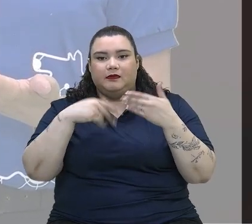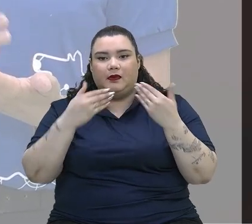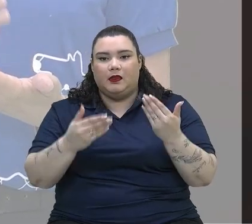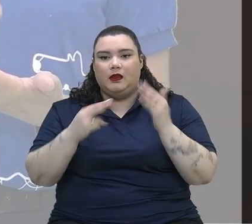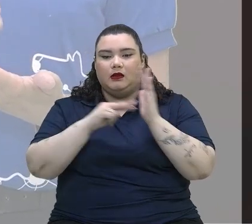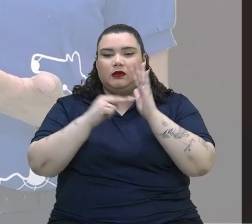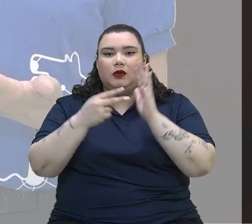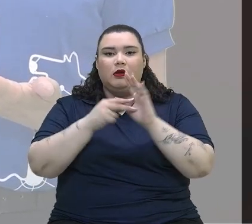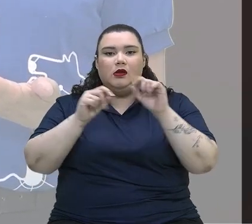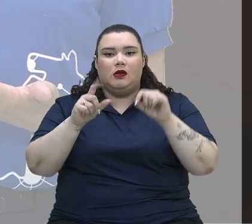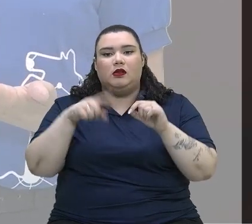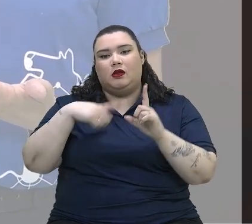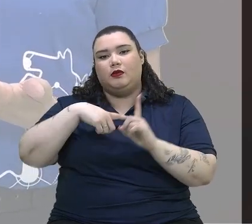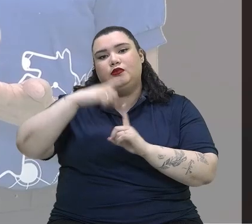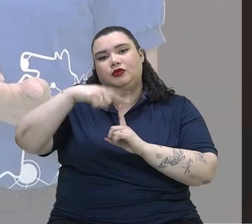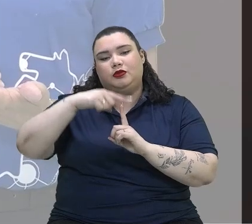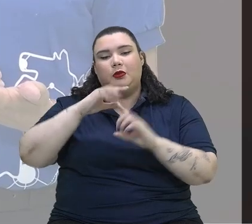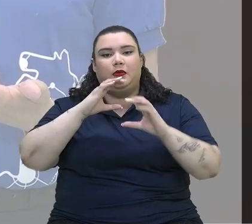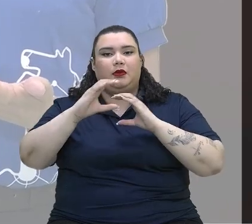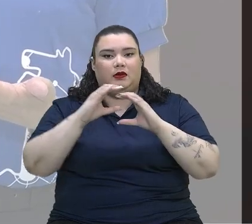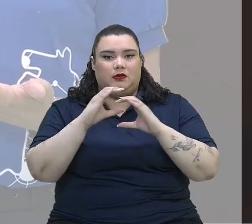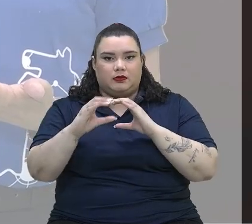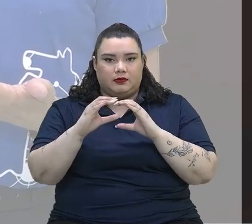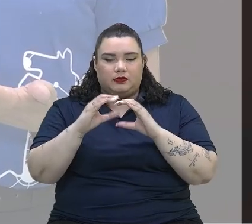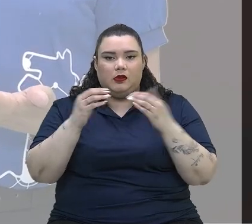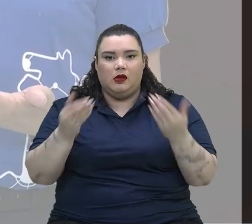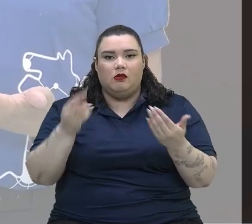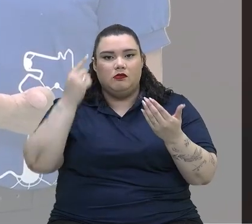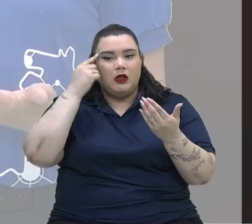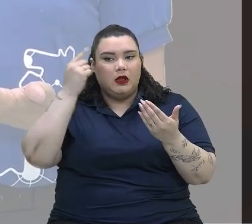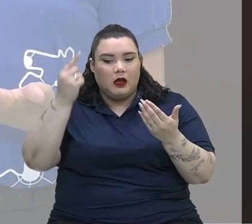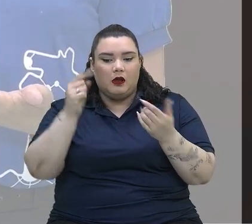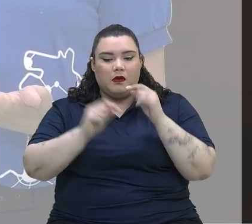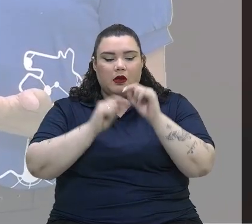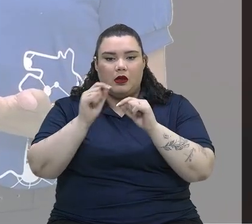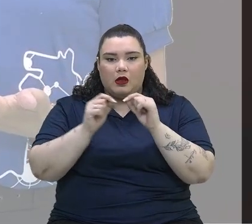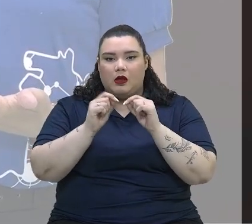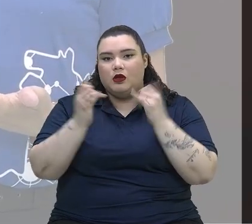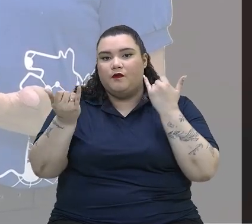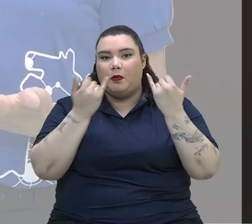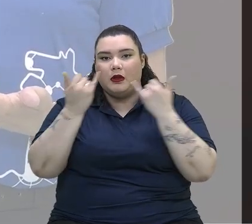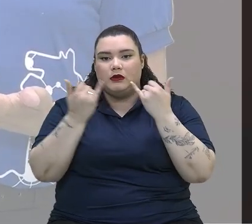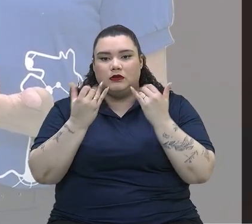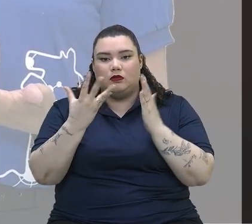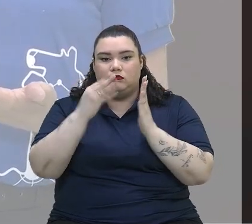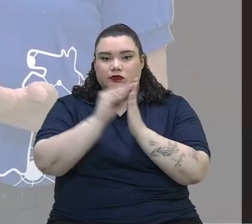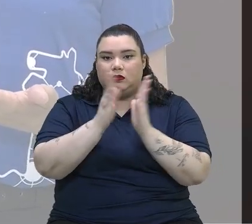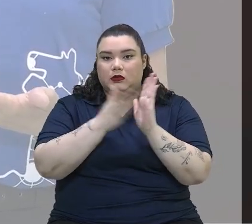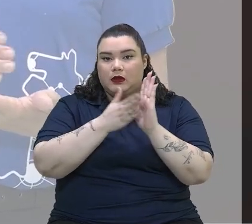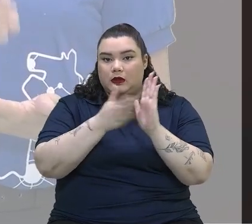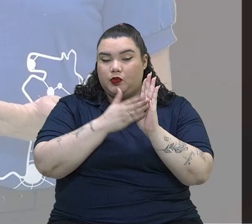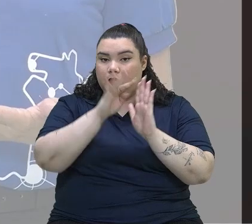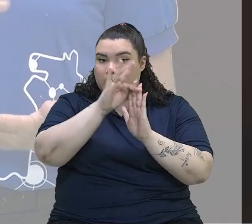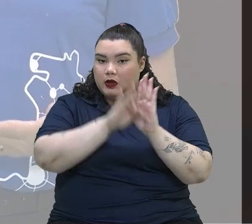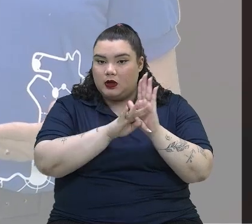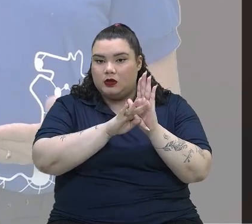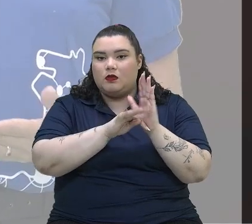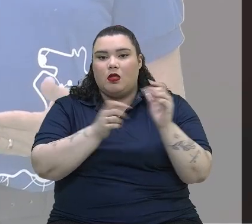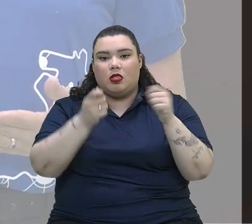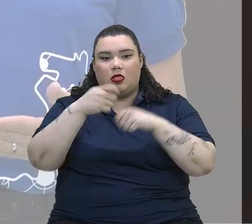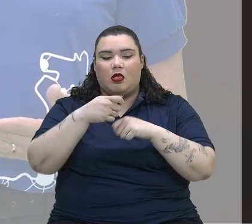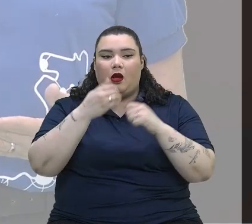a comunicação. A ideia, a mensagem, o que está escrito naquele texto chega